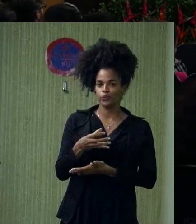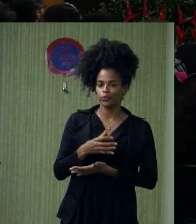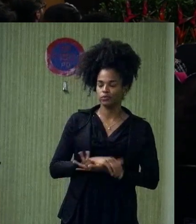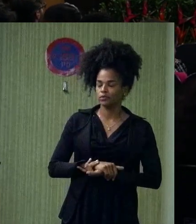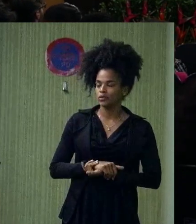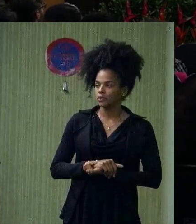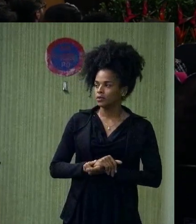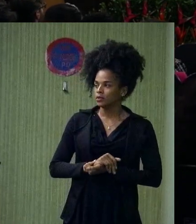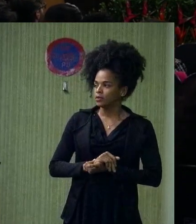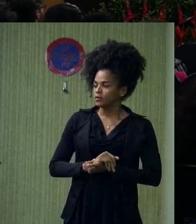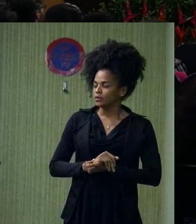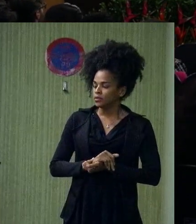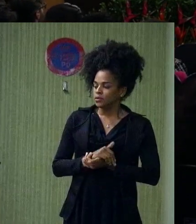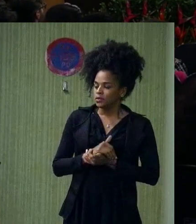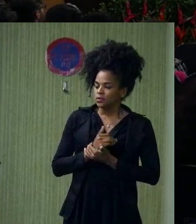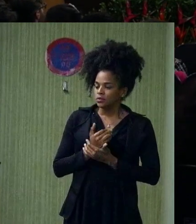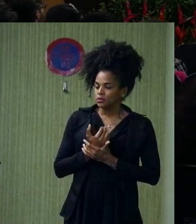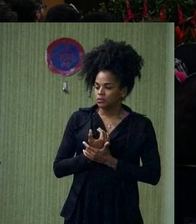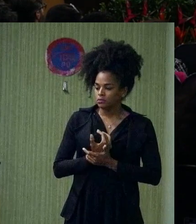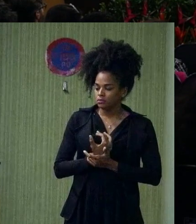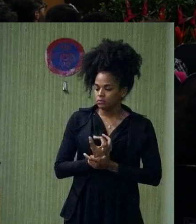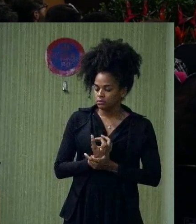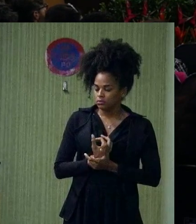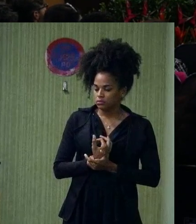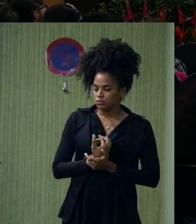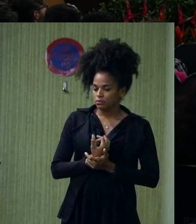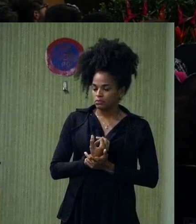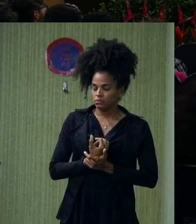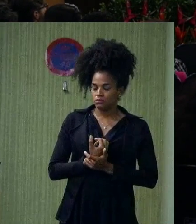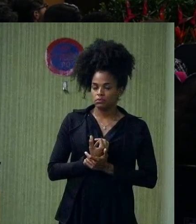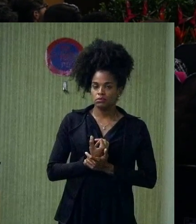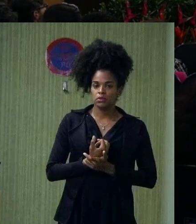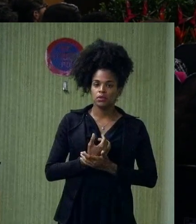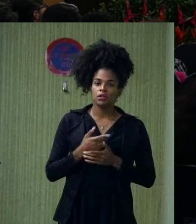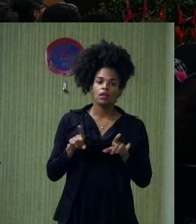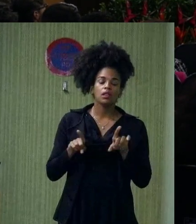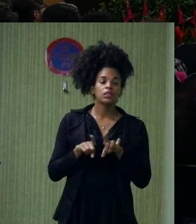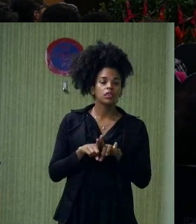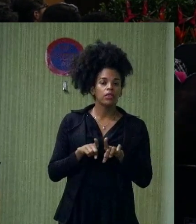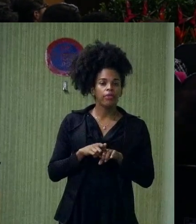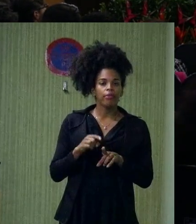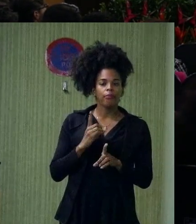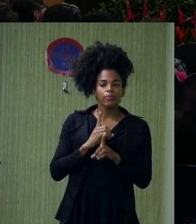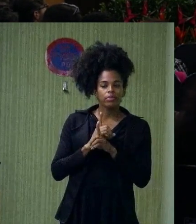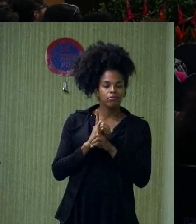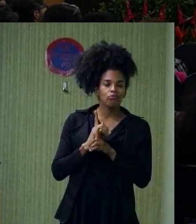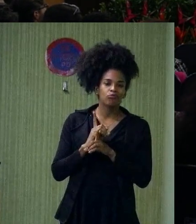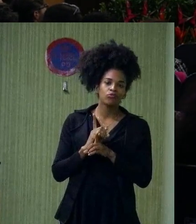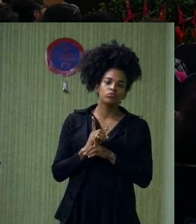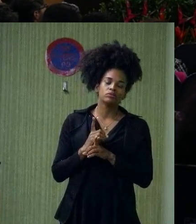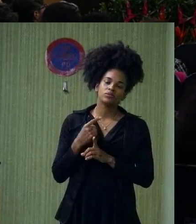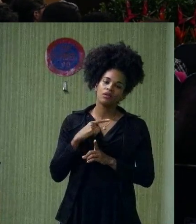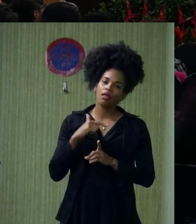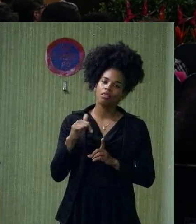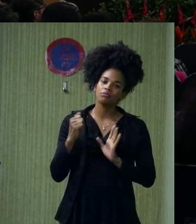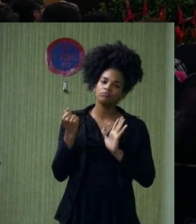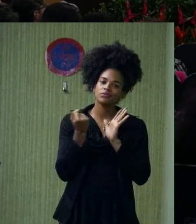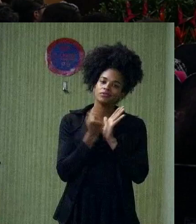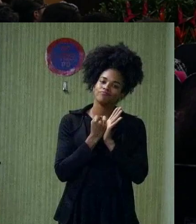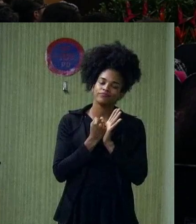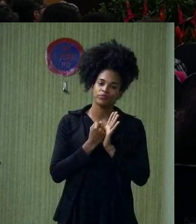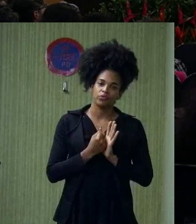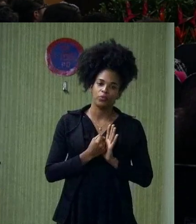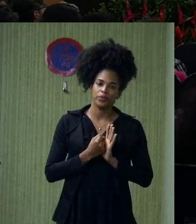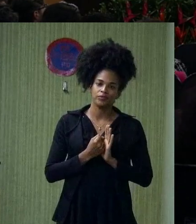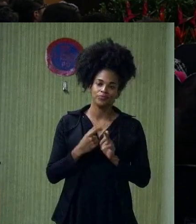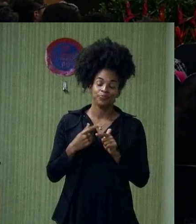e passamos também a verificar que muitas escolas perderam seus documentos porque como o primeiro andar